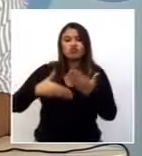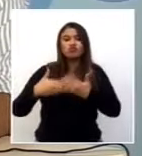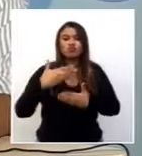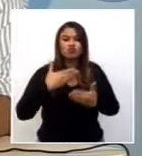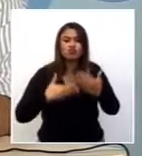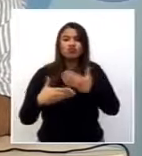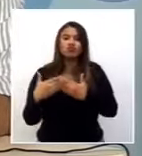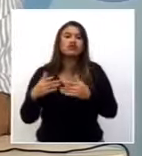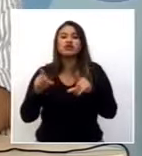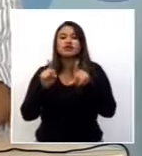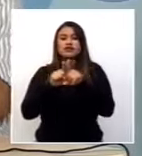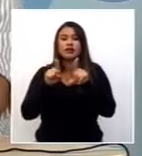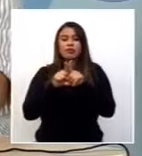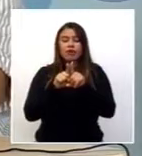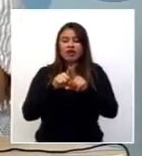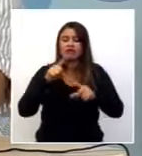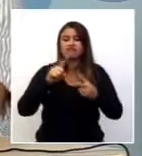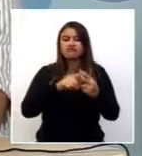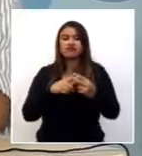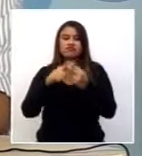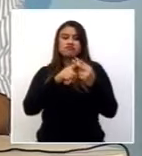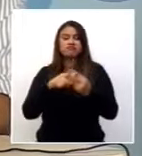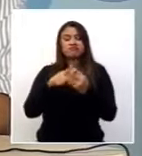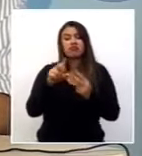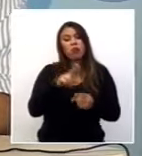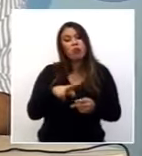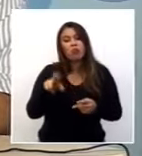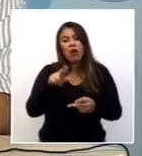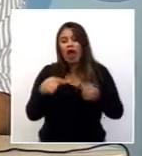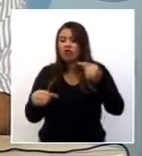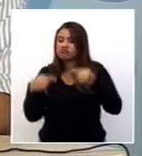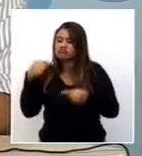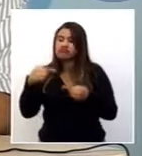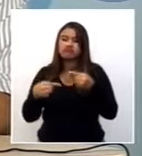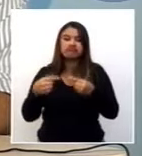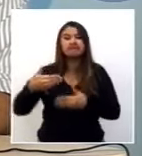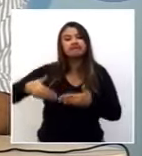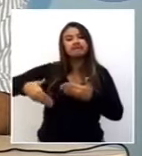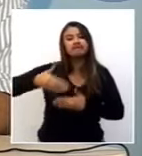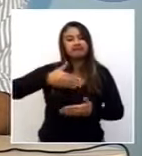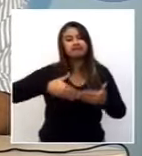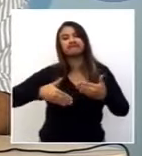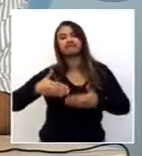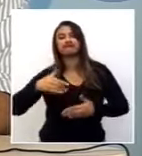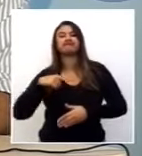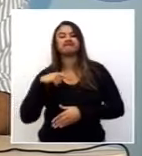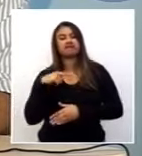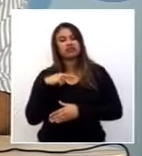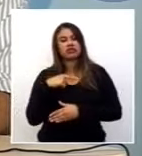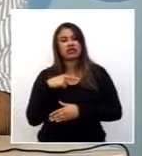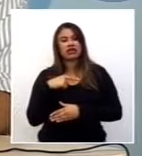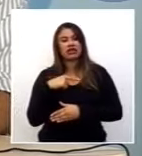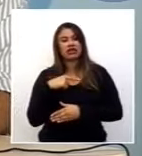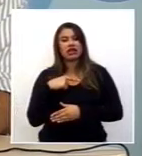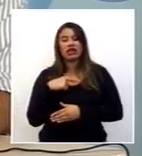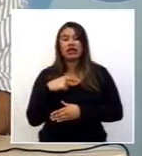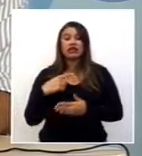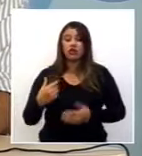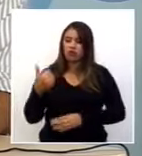discutir e outras coisas do gênero. Né? Então a gente percebe que não significa